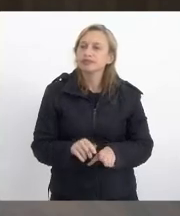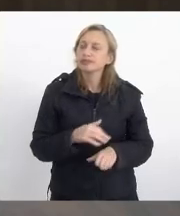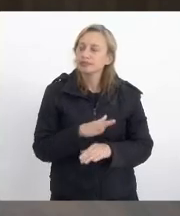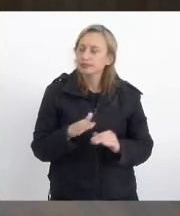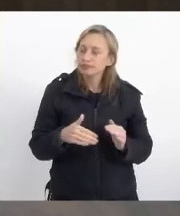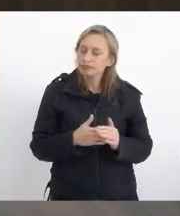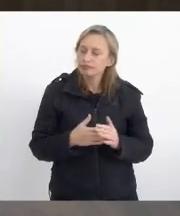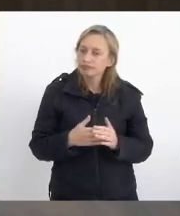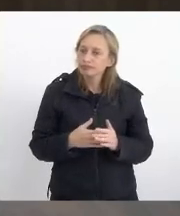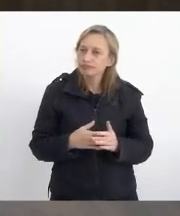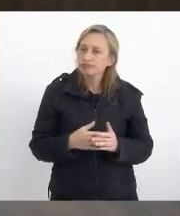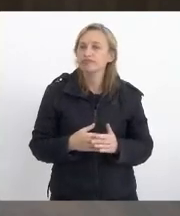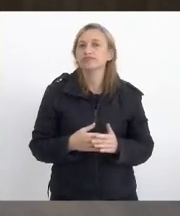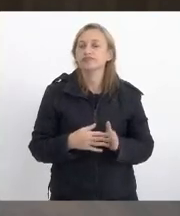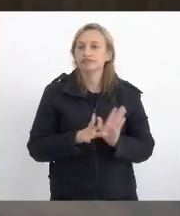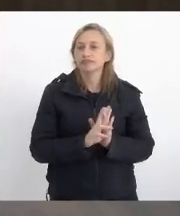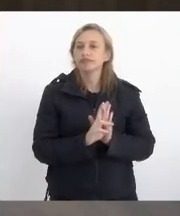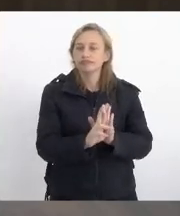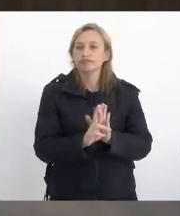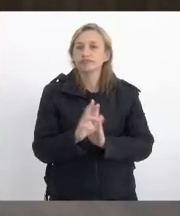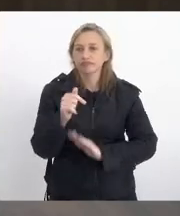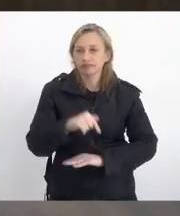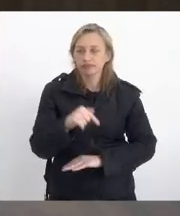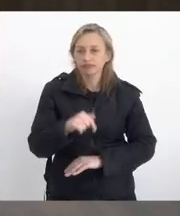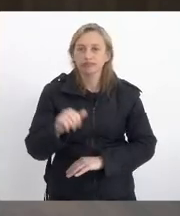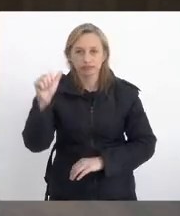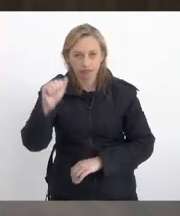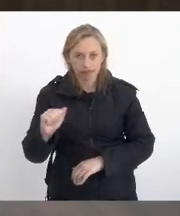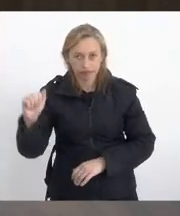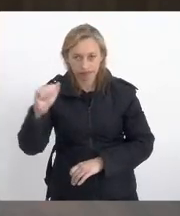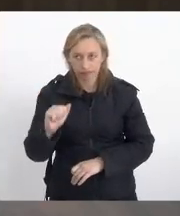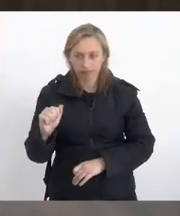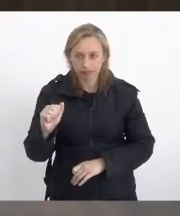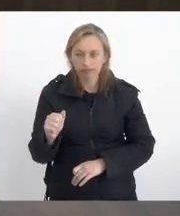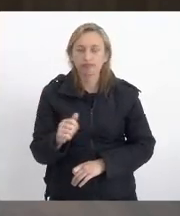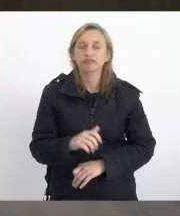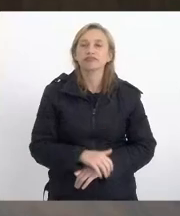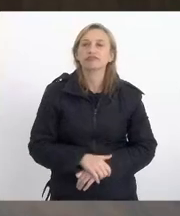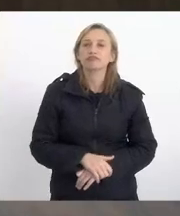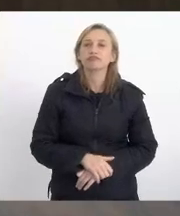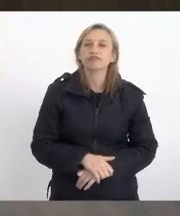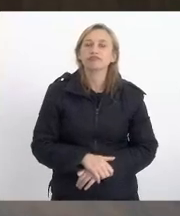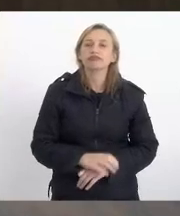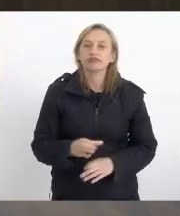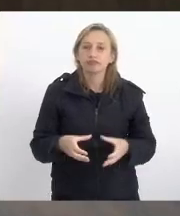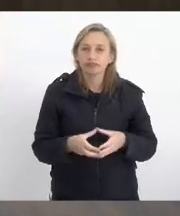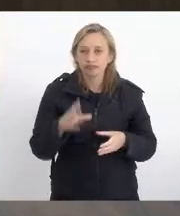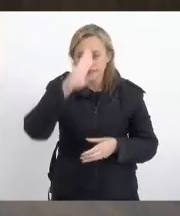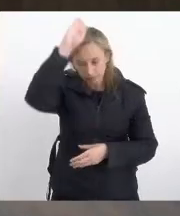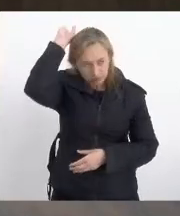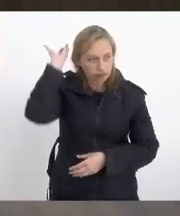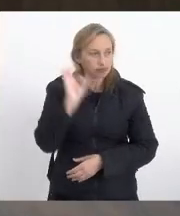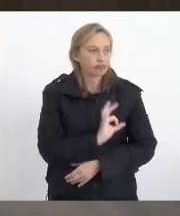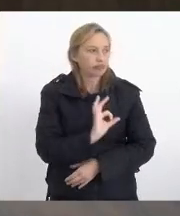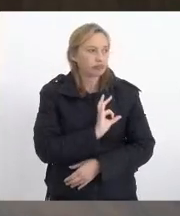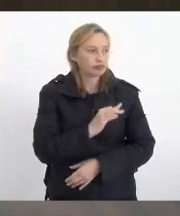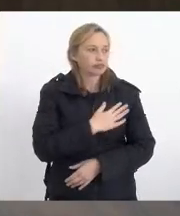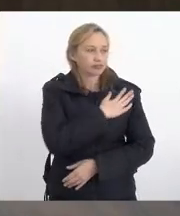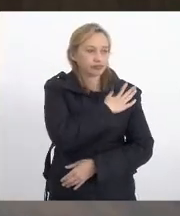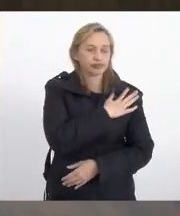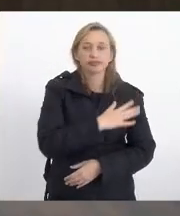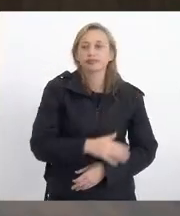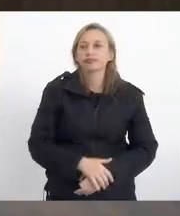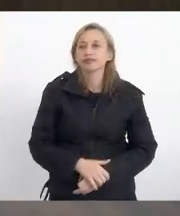todos os membros aqui presentes de associações representativas de Corpo de Bombeiro, Polícia Militar.